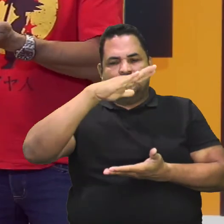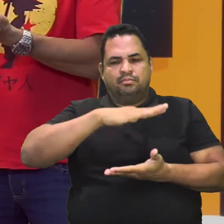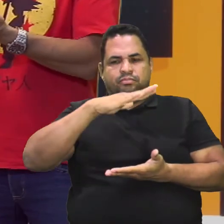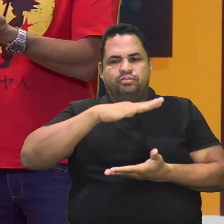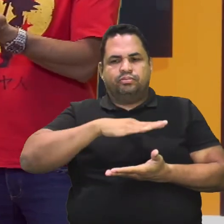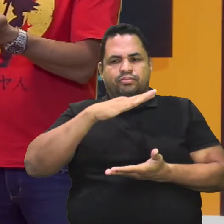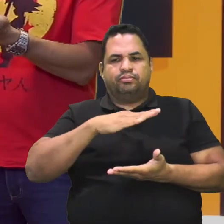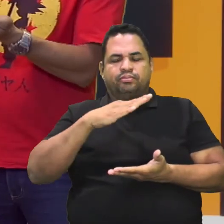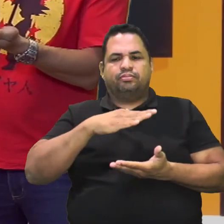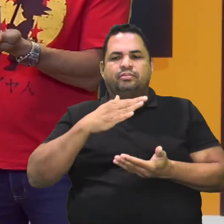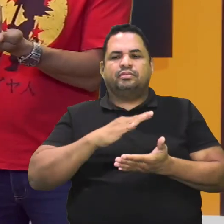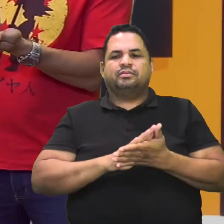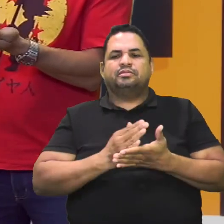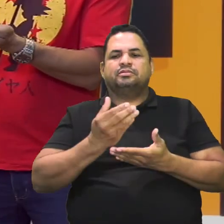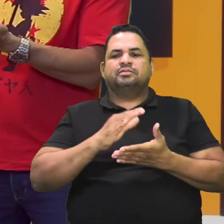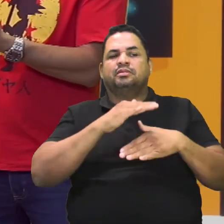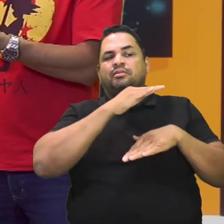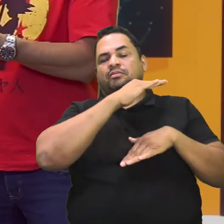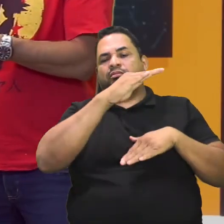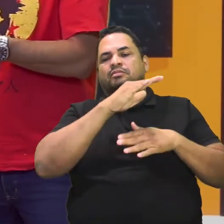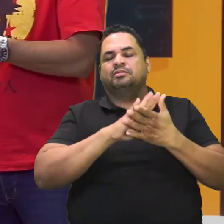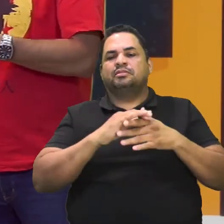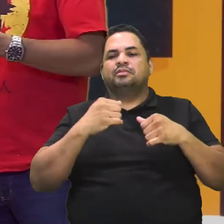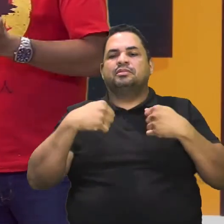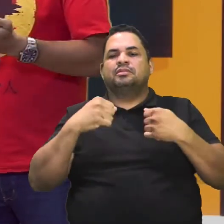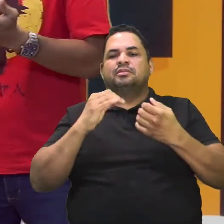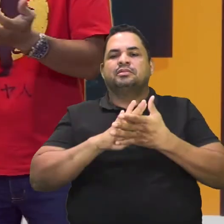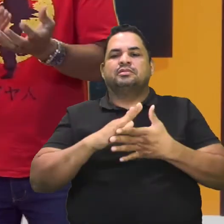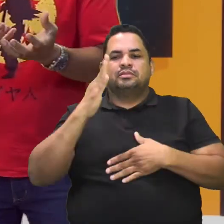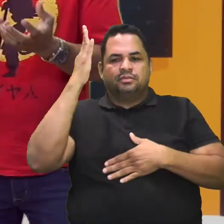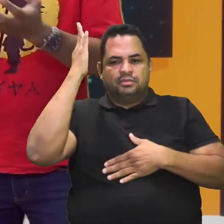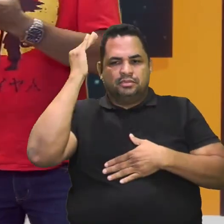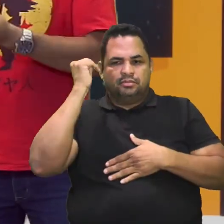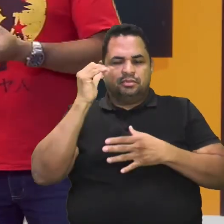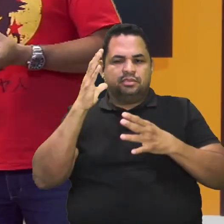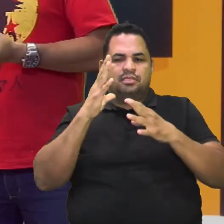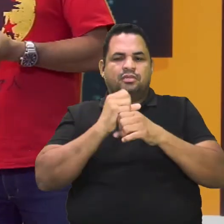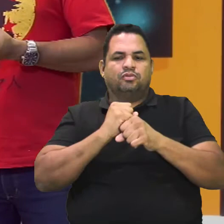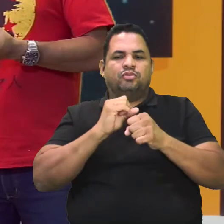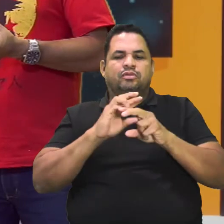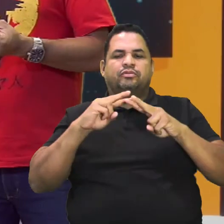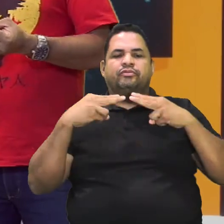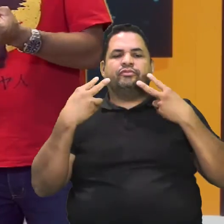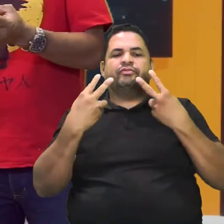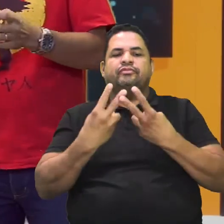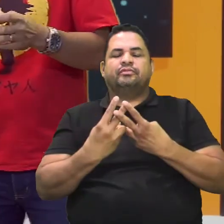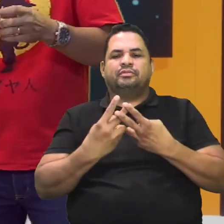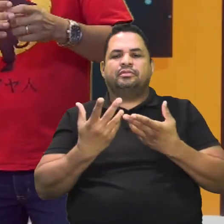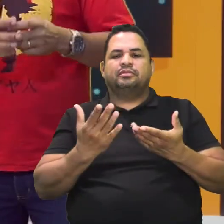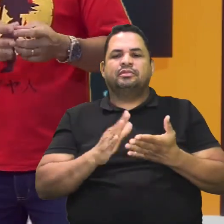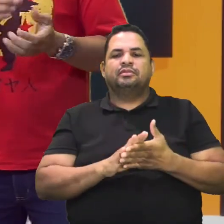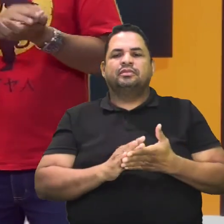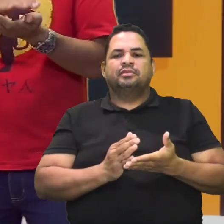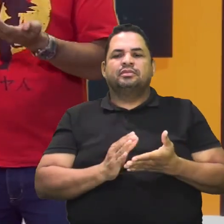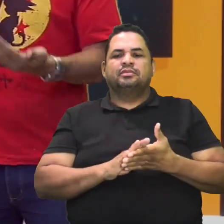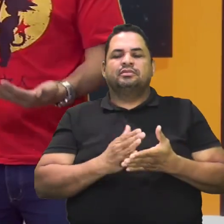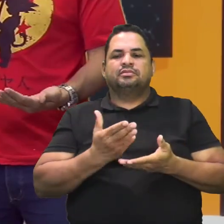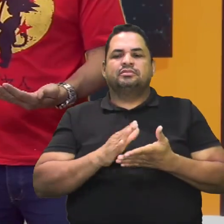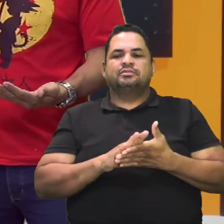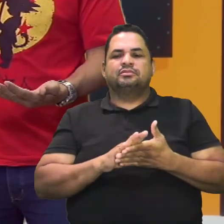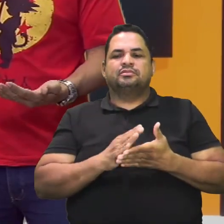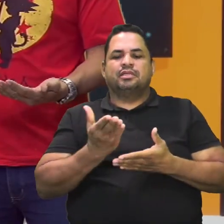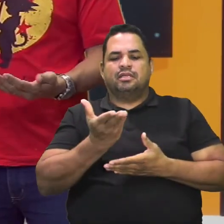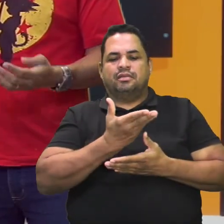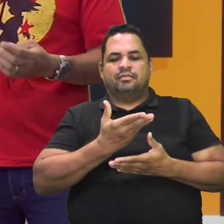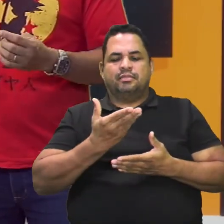prateleira. E para calcular a pressão dele, eu tinha que saber calcular o volume desse troféu. O volume é a área da base